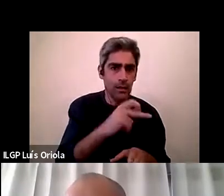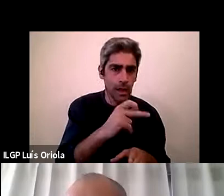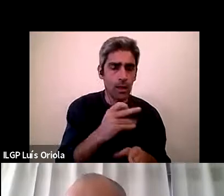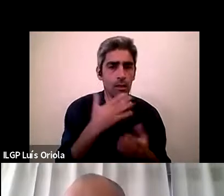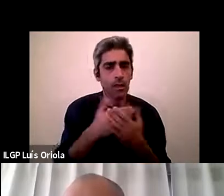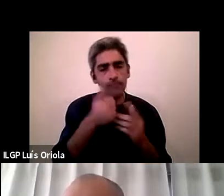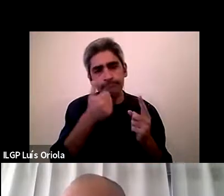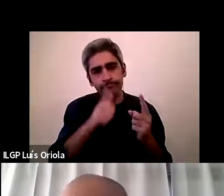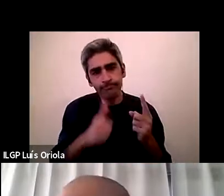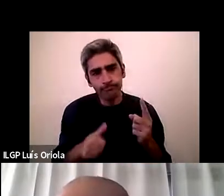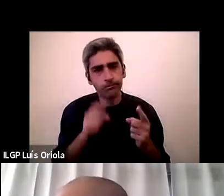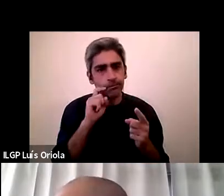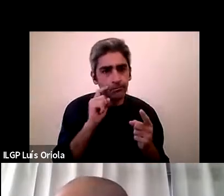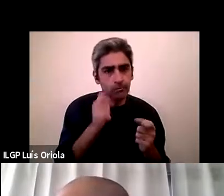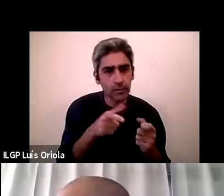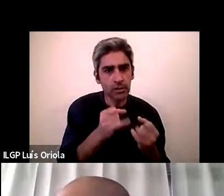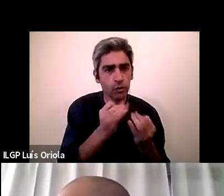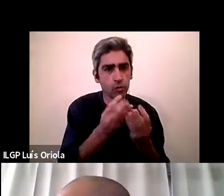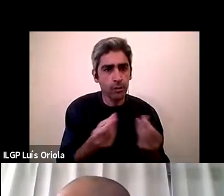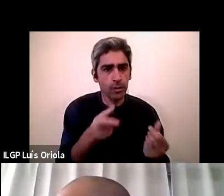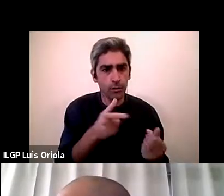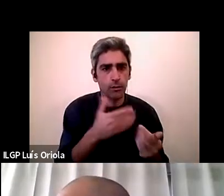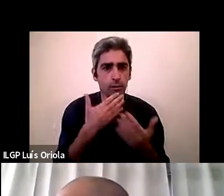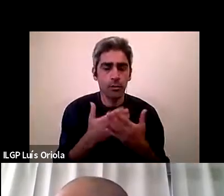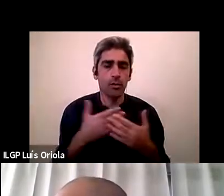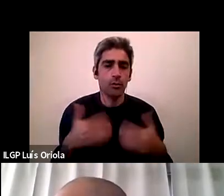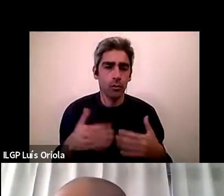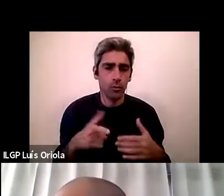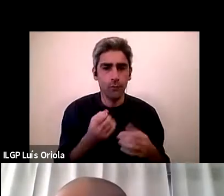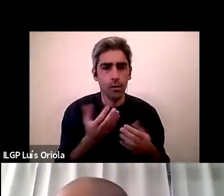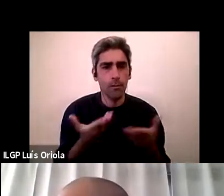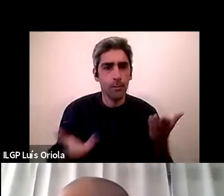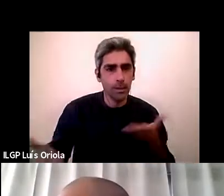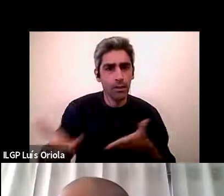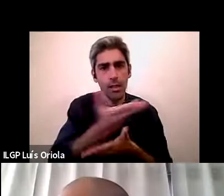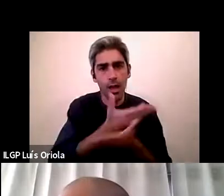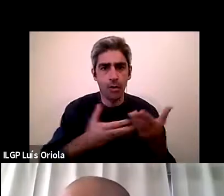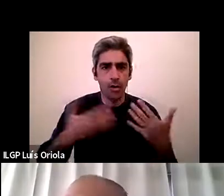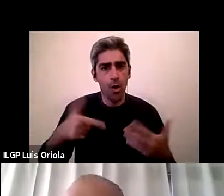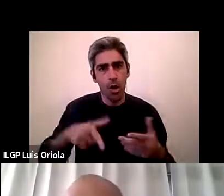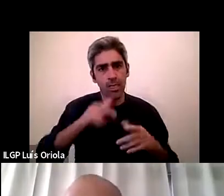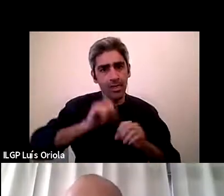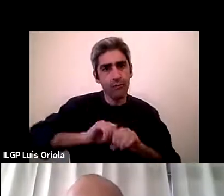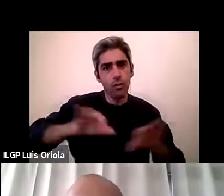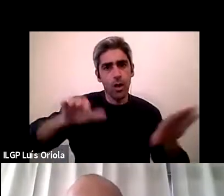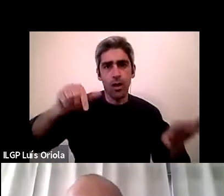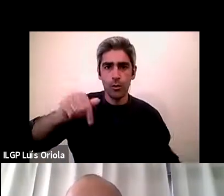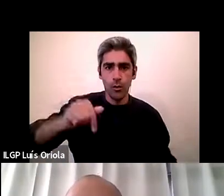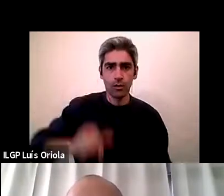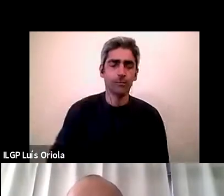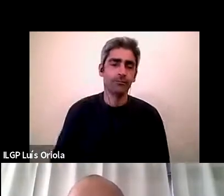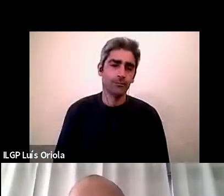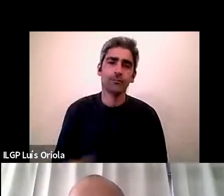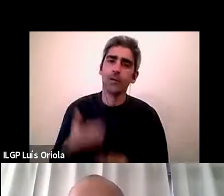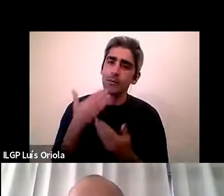validar e robustecer este instrumento que no fundo foi partilhado e que estamos aqui a divulgar hoje. Muito